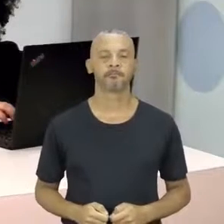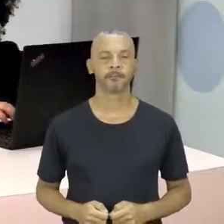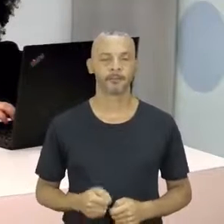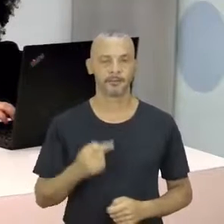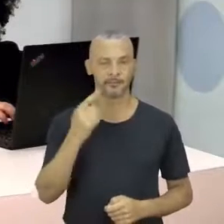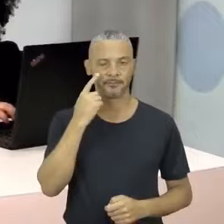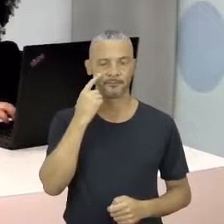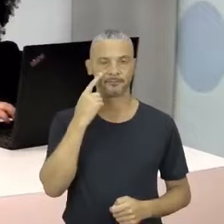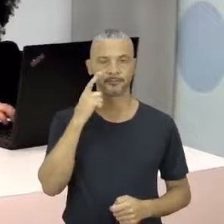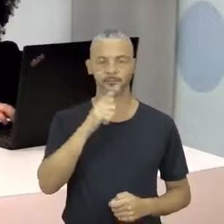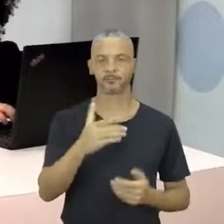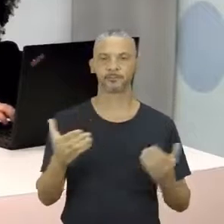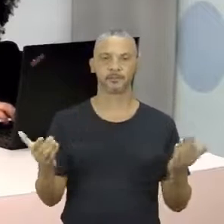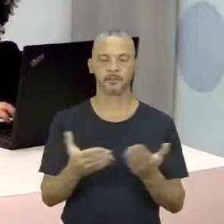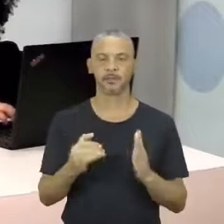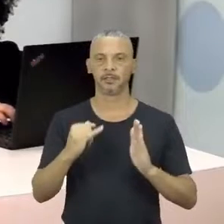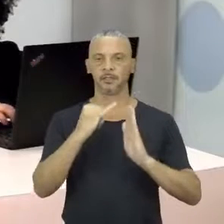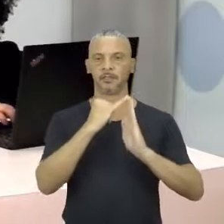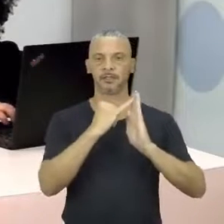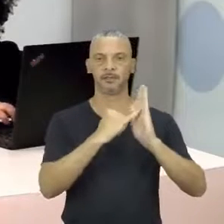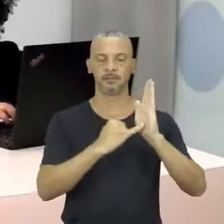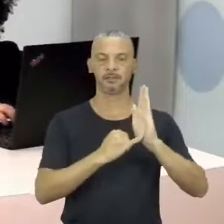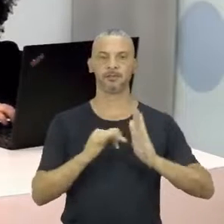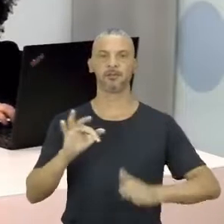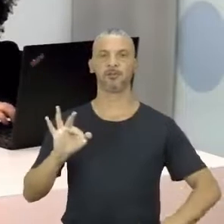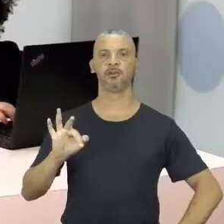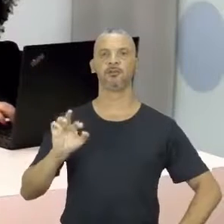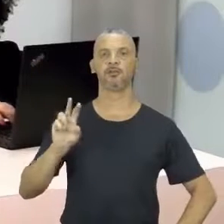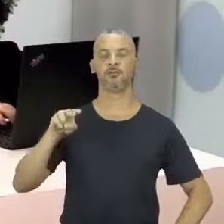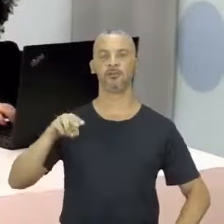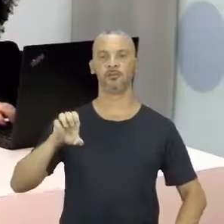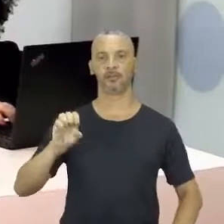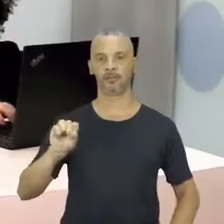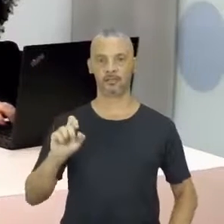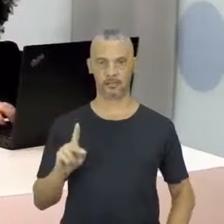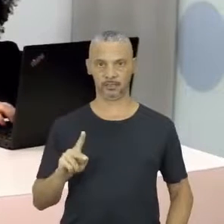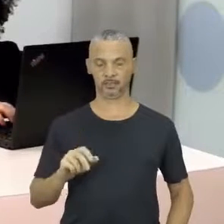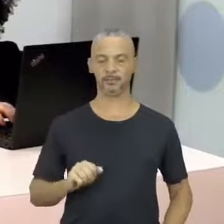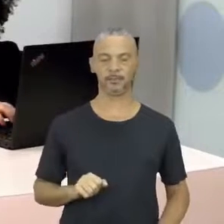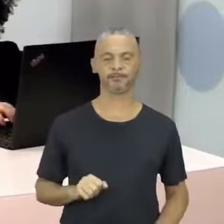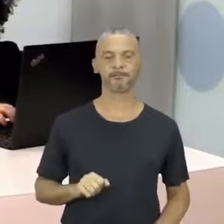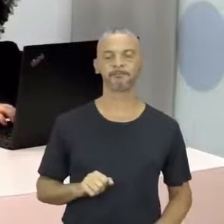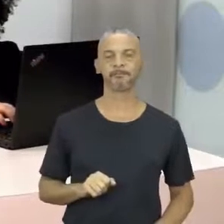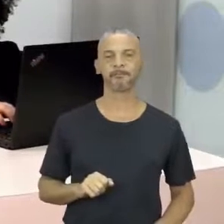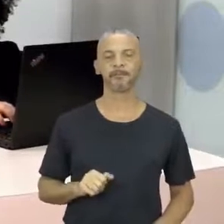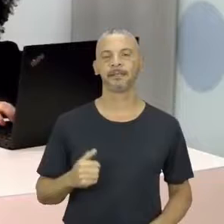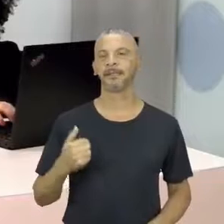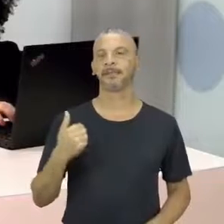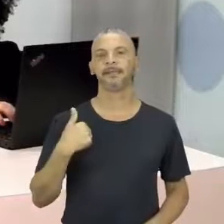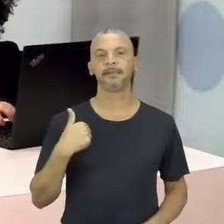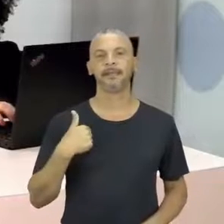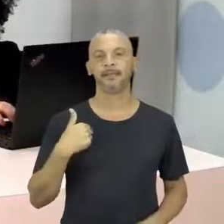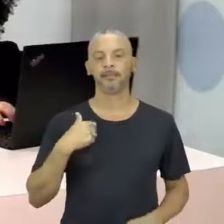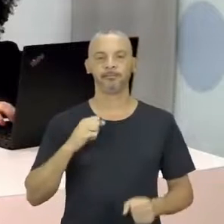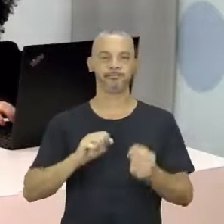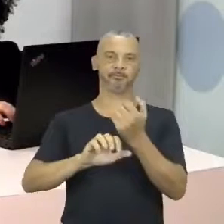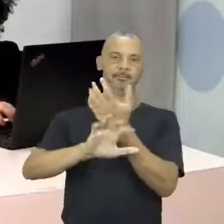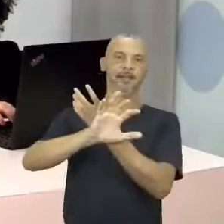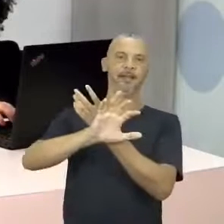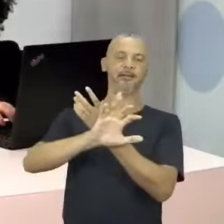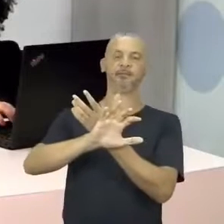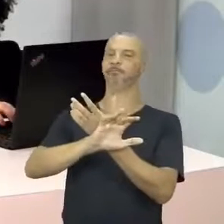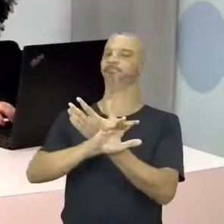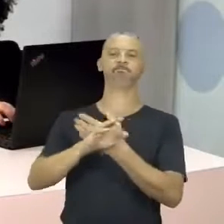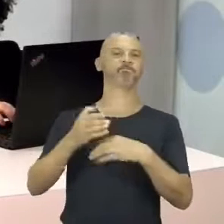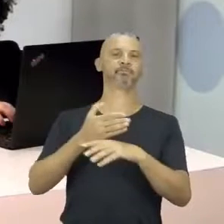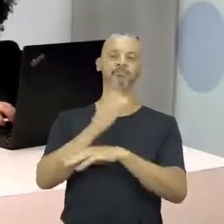Voltando aqui para a inscrição da VUNESP, Alexandra, eu não passei na videoaula. Eu posso fazer a minha